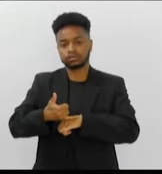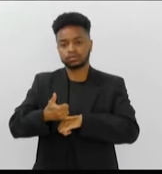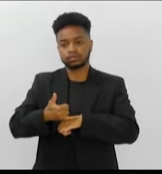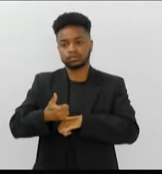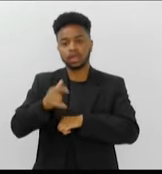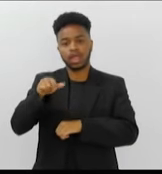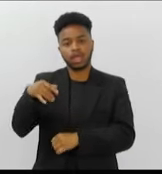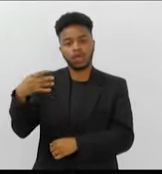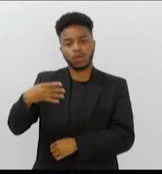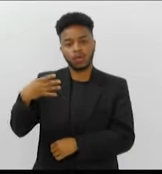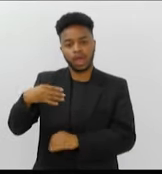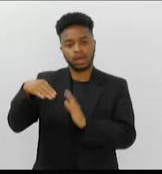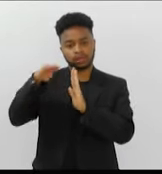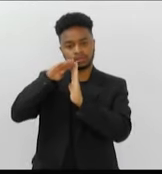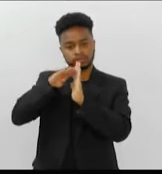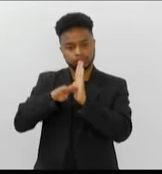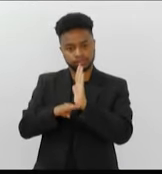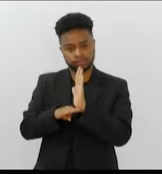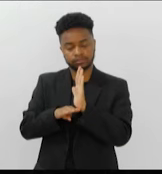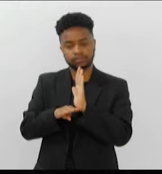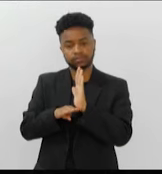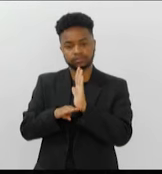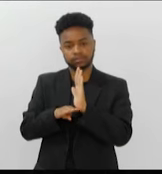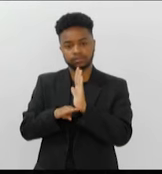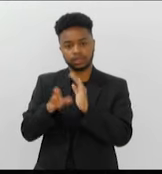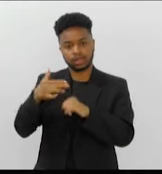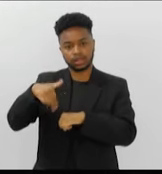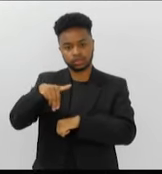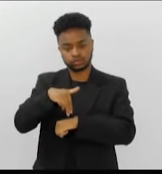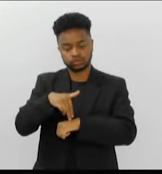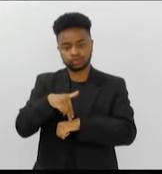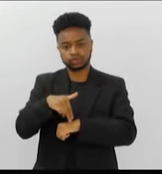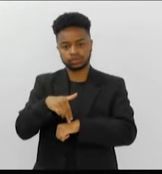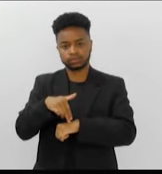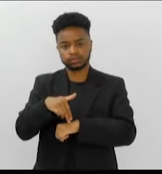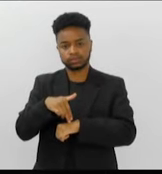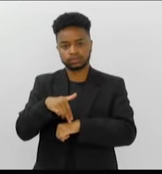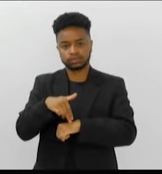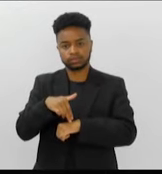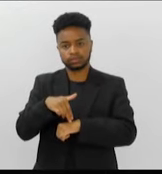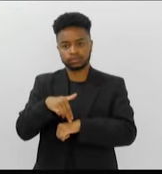4º colocado no ranking nacional